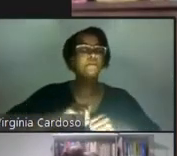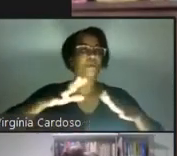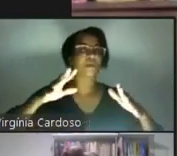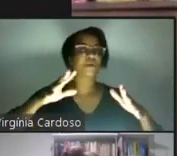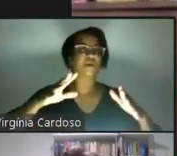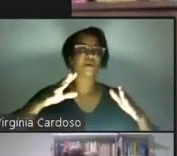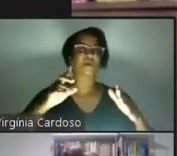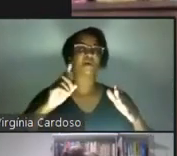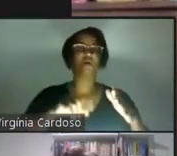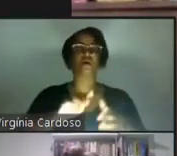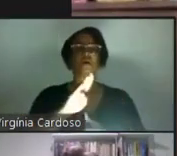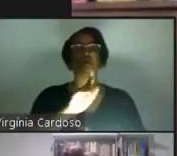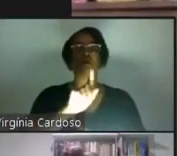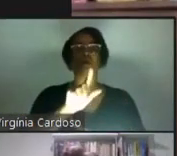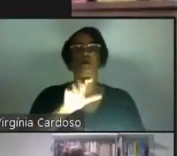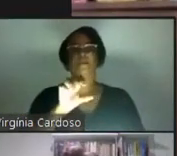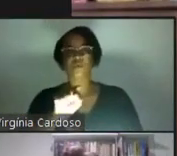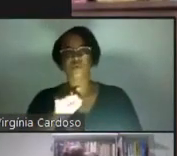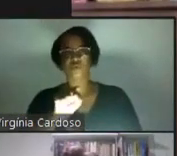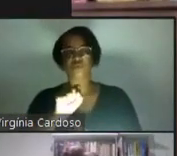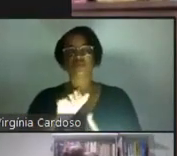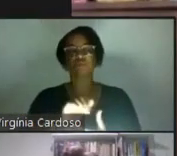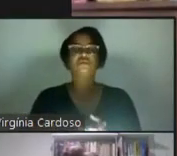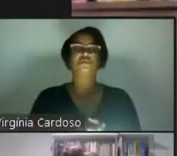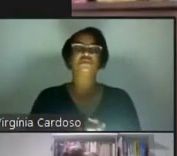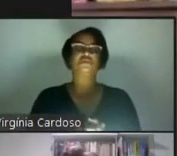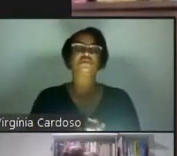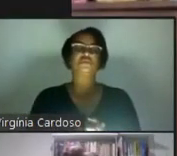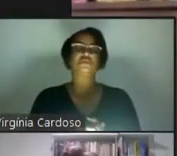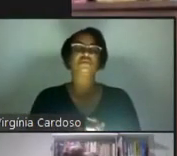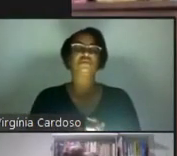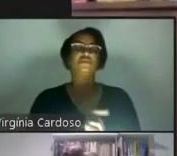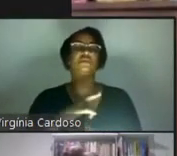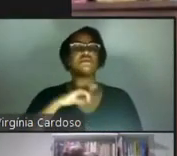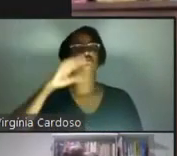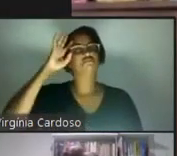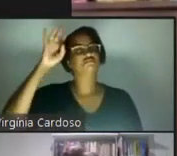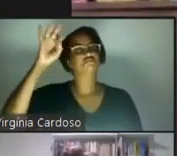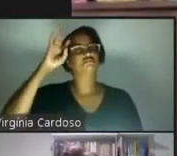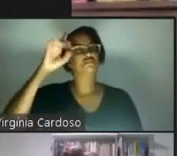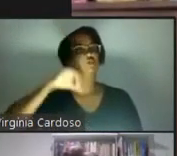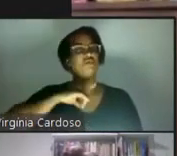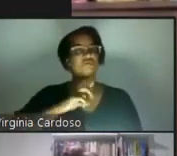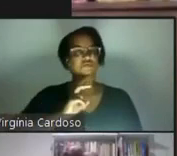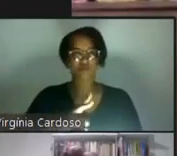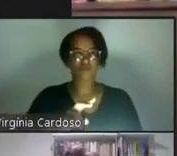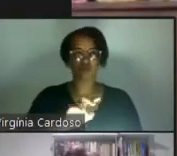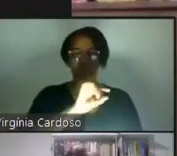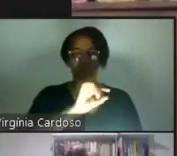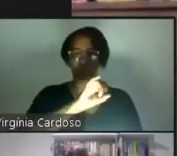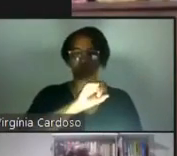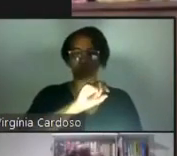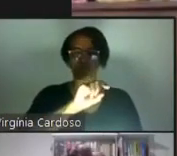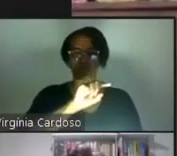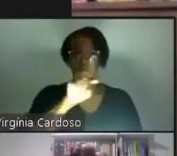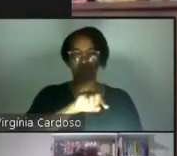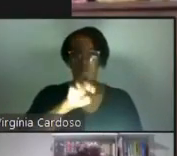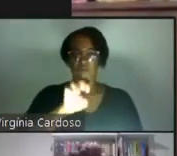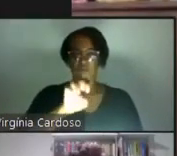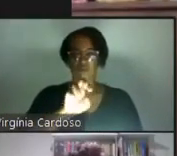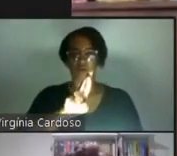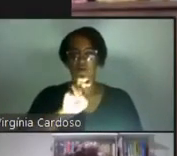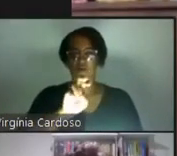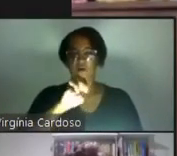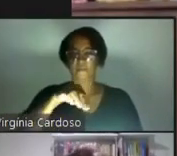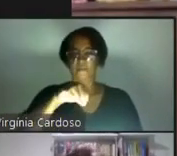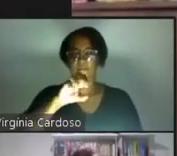é um blues. E eu sempre tive o sonho de que Zé Ramalho pudesse gravar esse blues. Aí eu